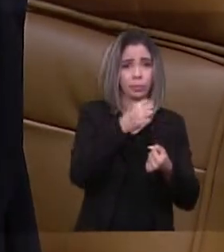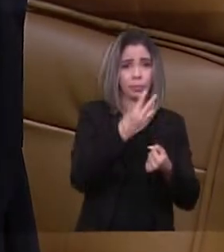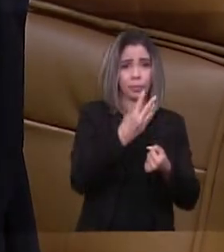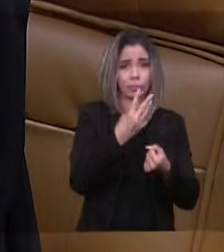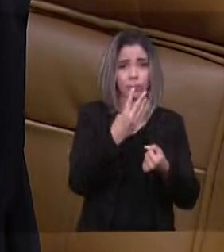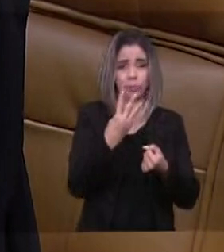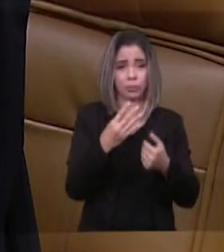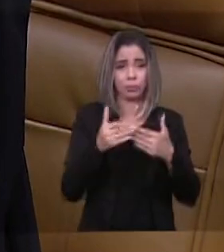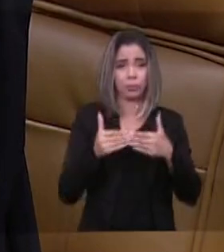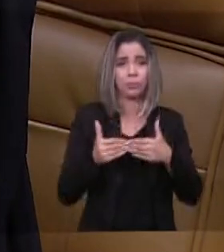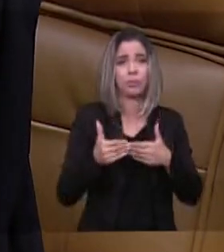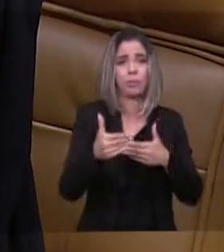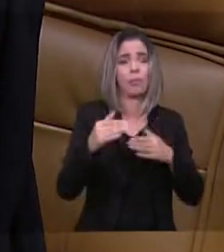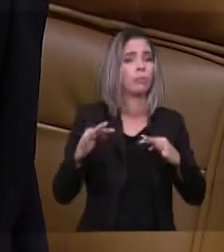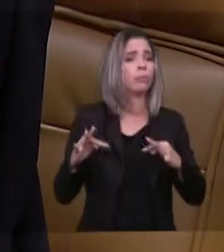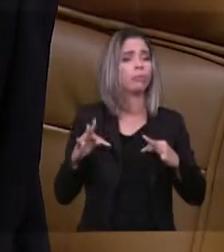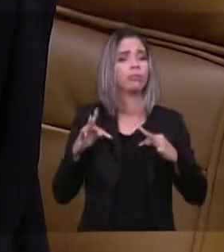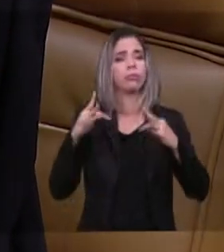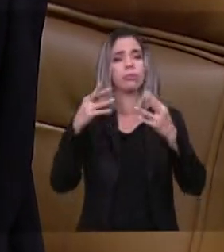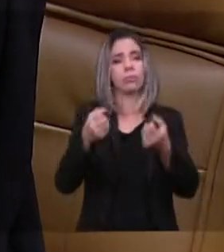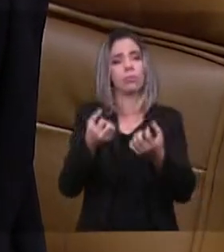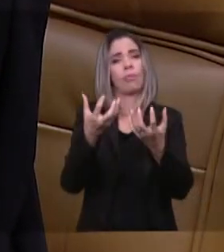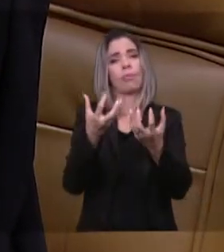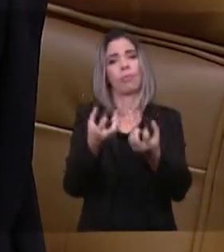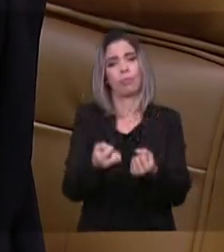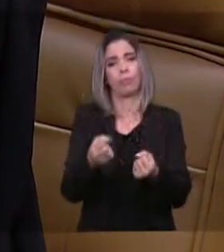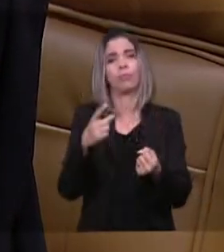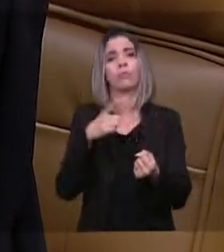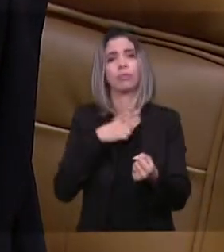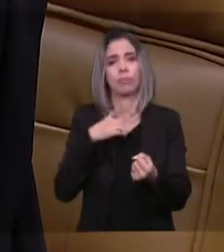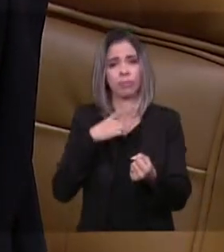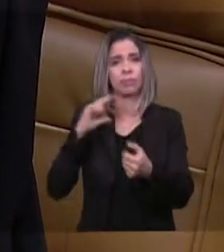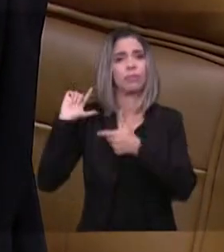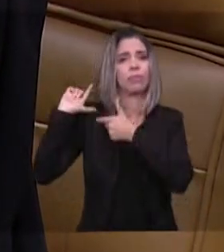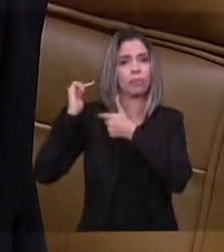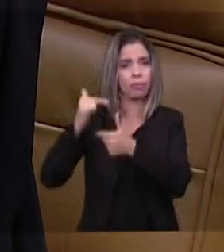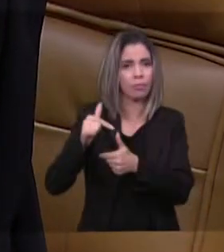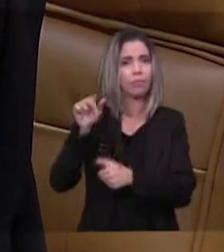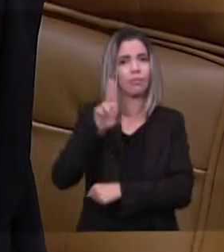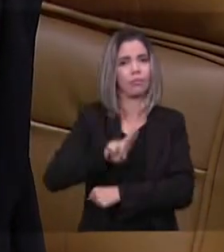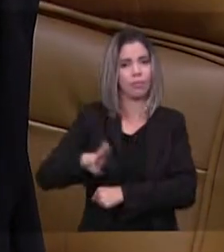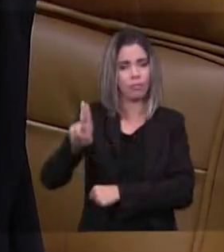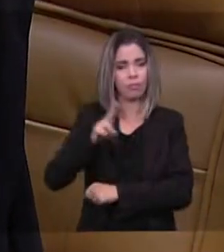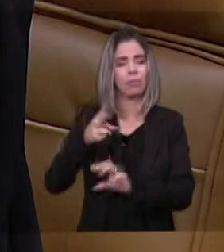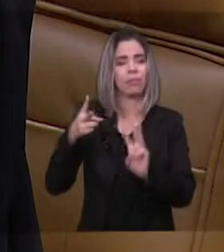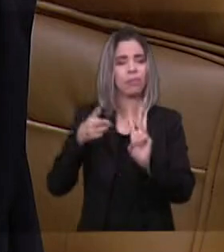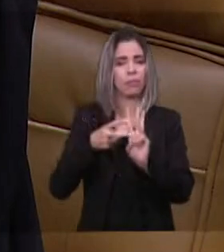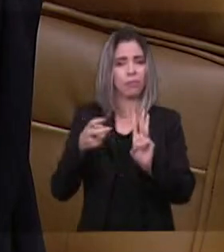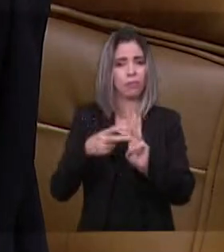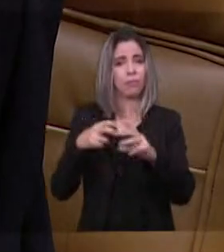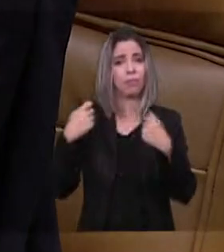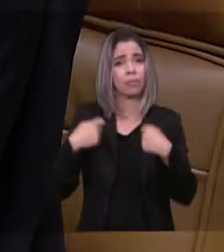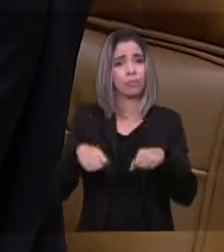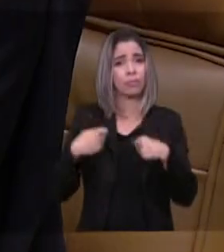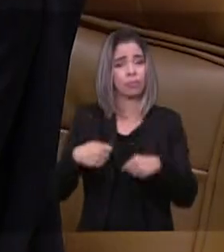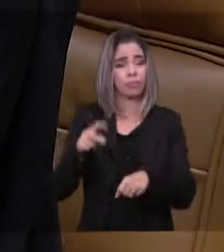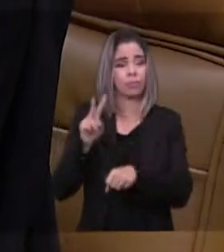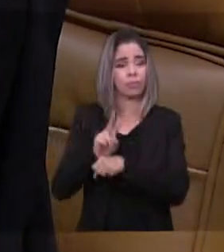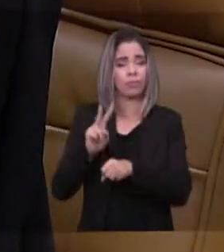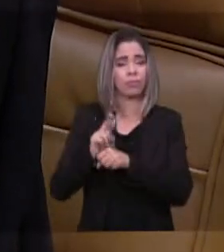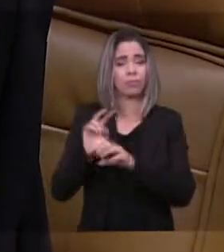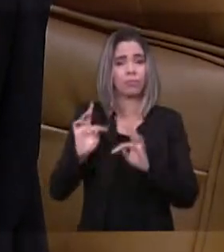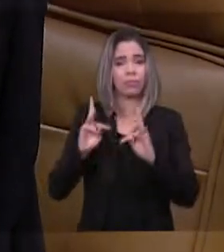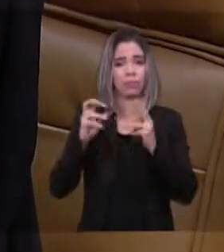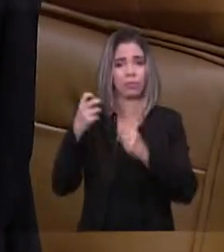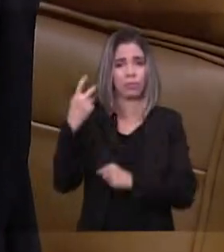em diante, todos acabaram por reconhecer na pauta a recurso extraordinário número 1.173.65,